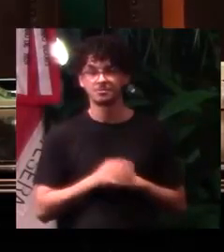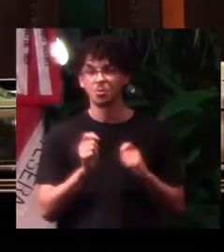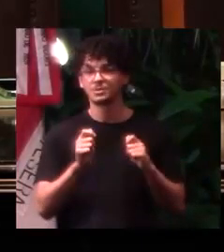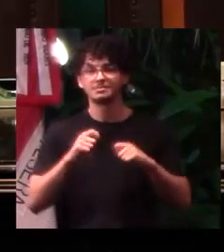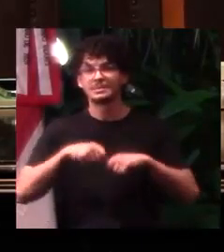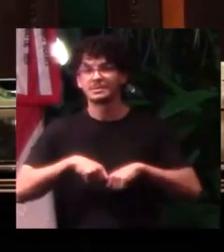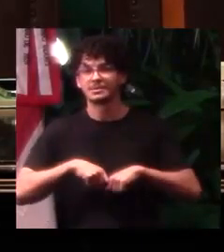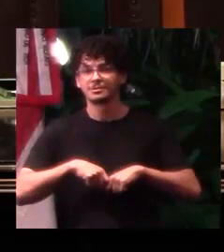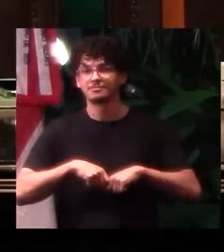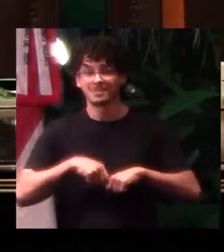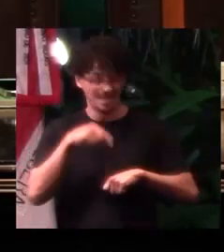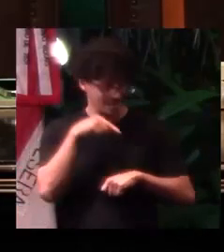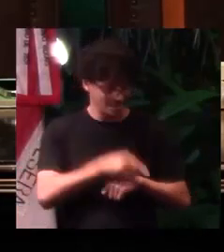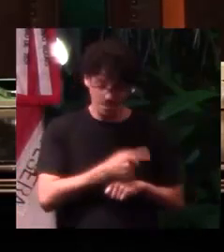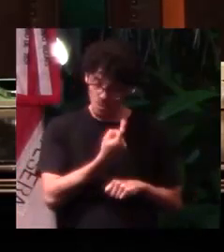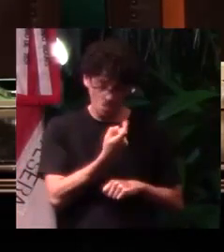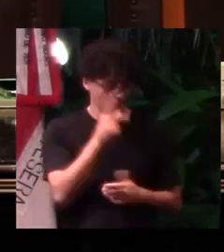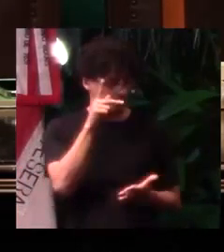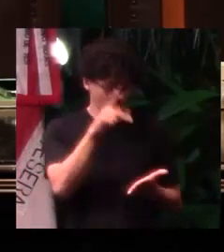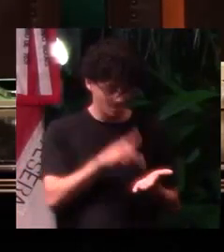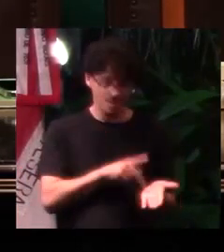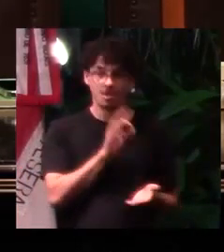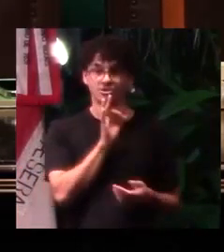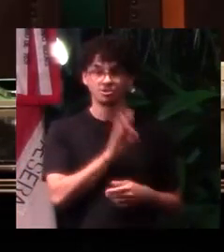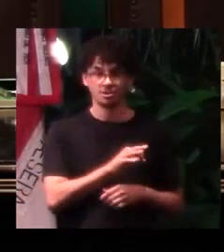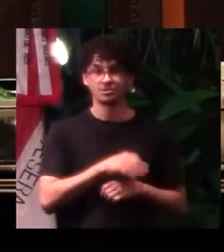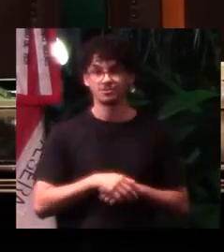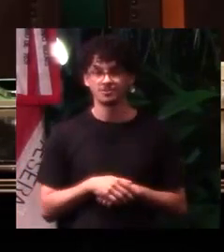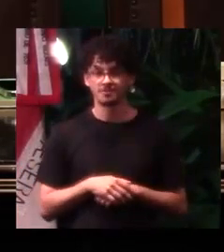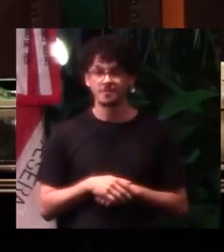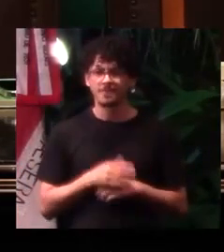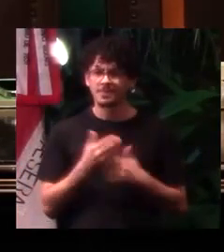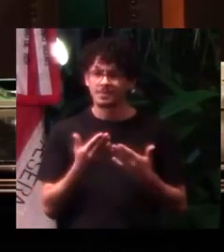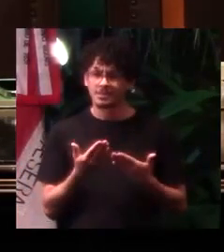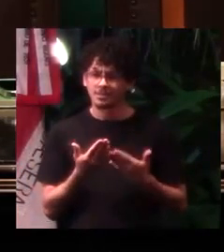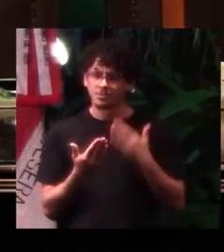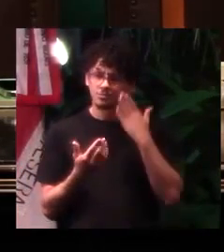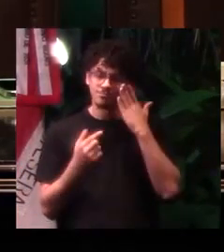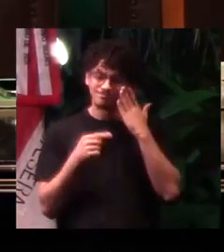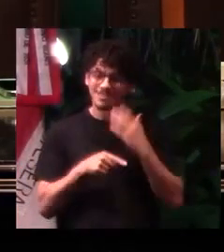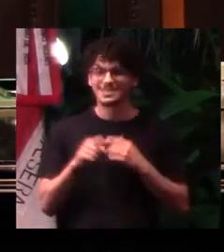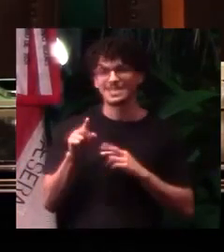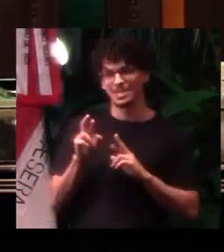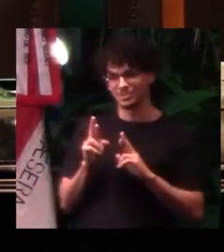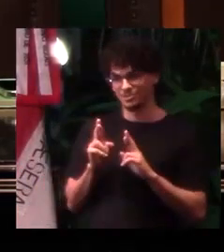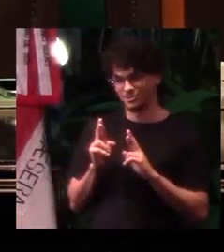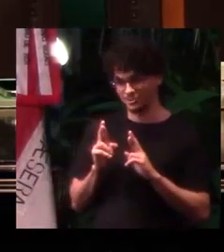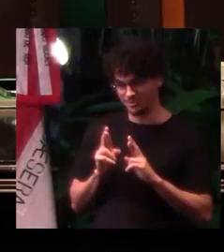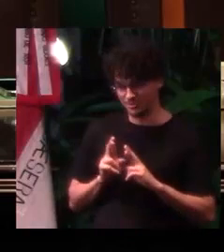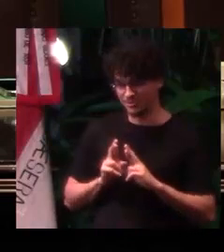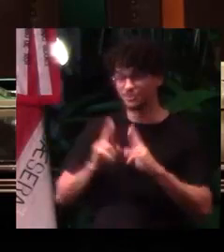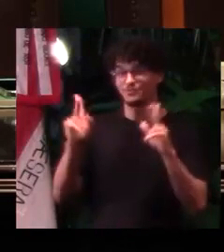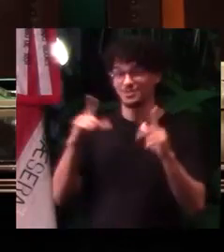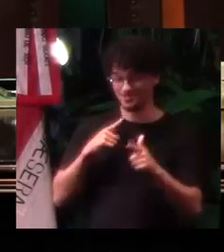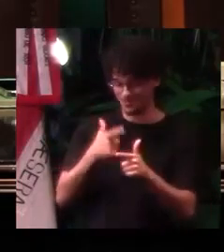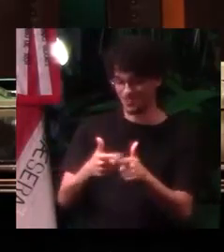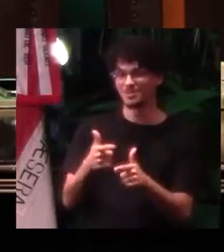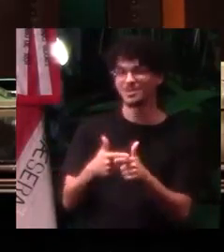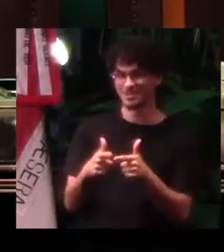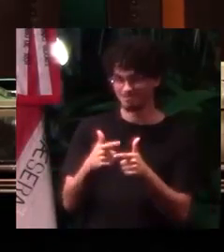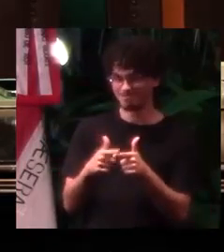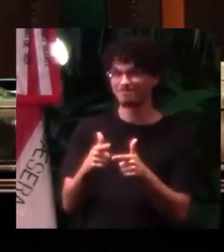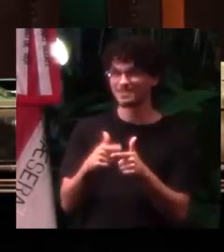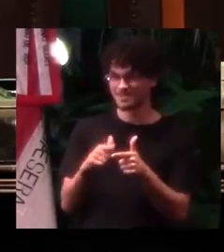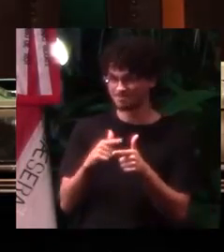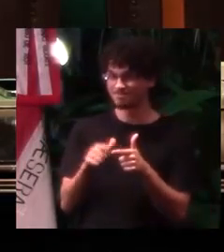possibilidade. Essa é a única verdade. Não é? E esse é o grande problema,